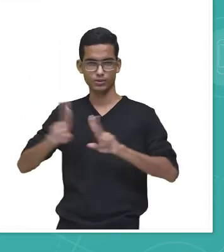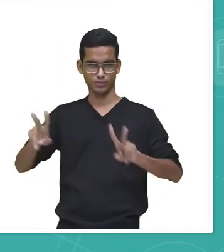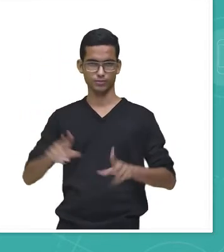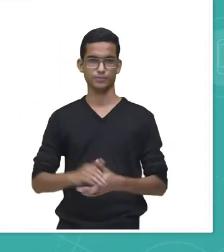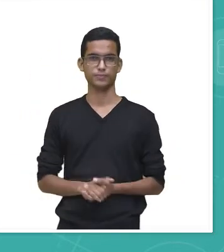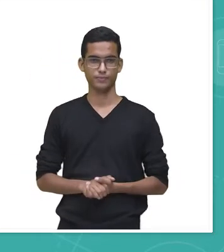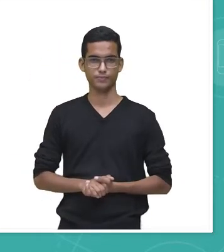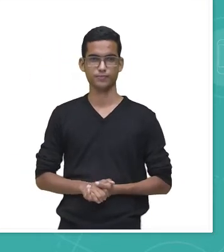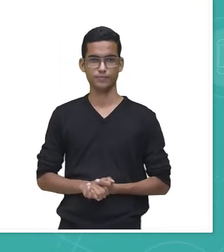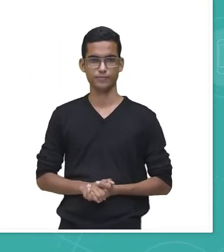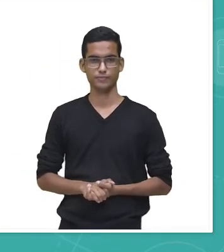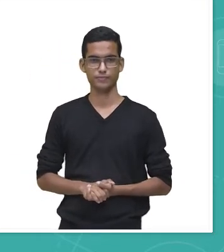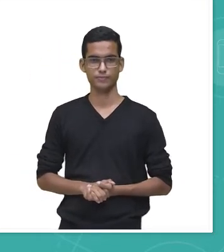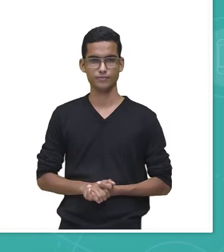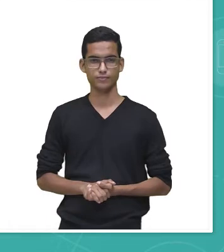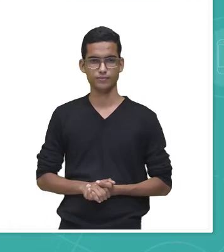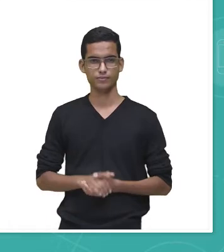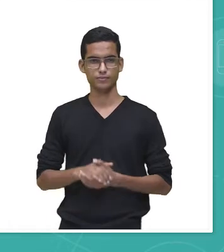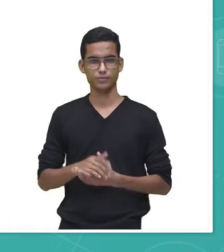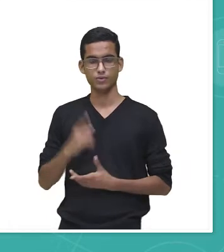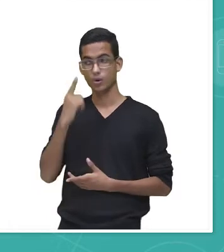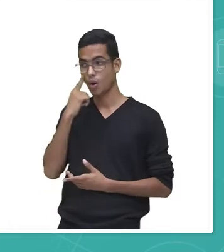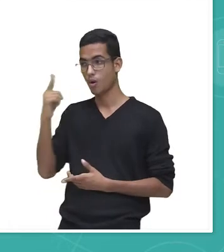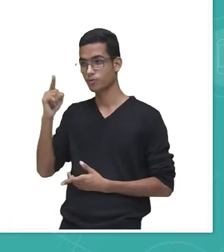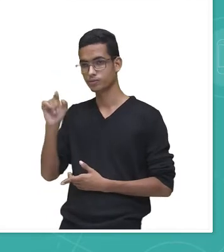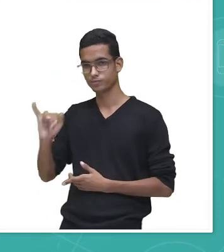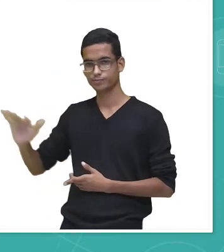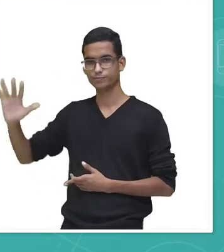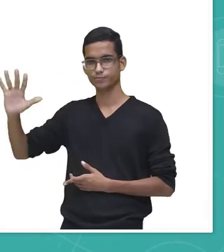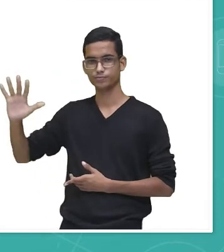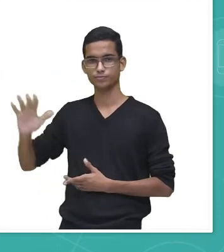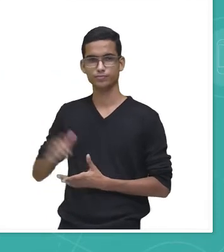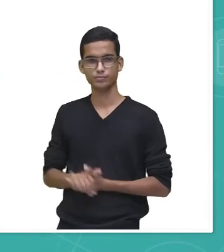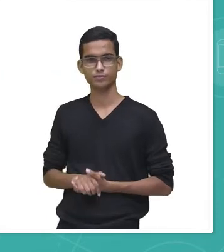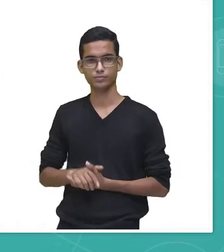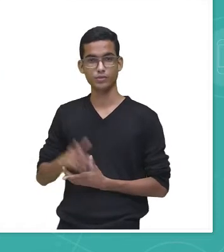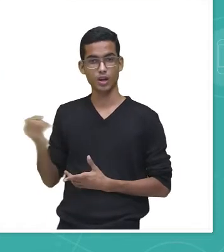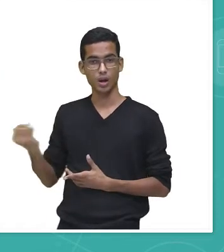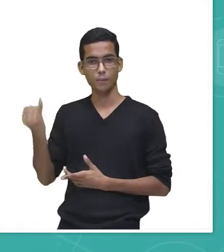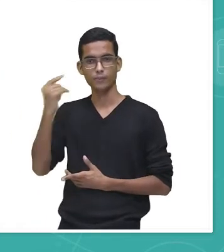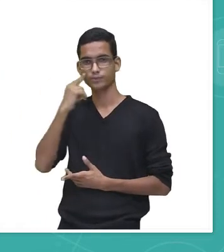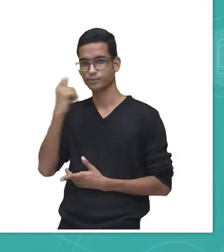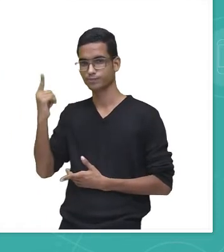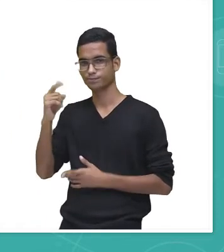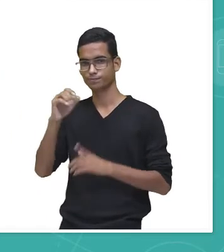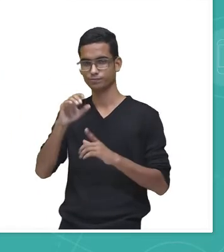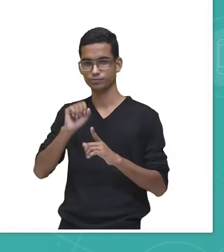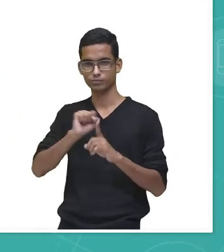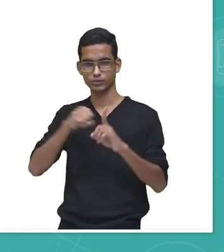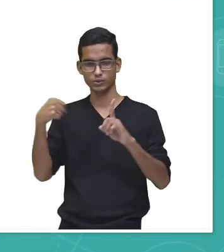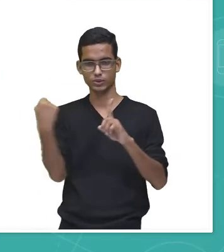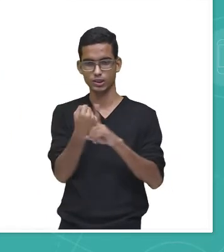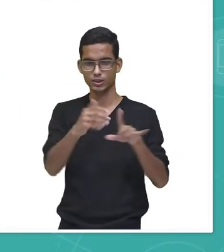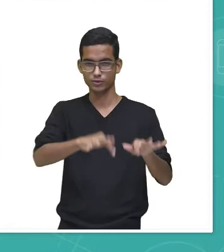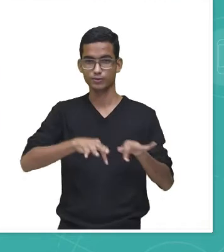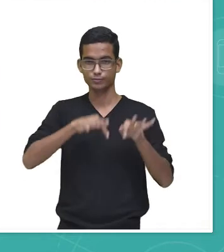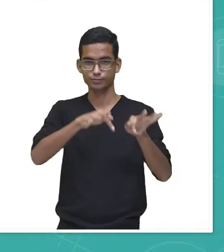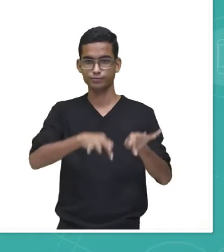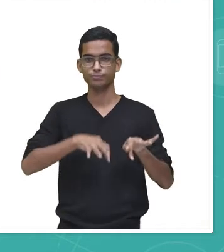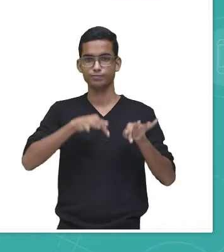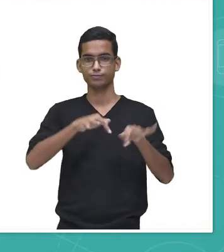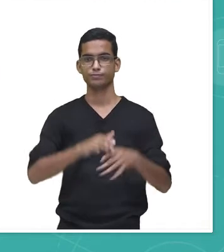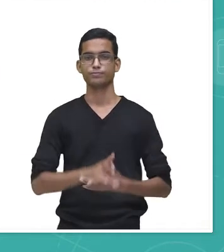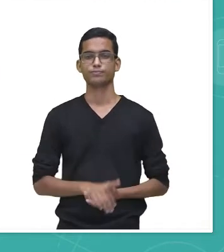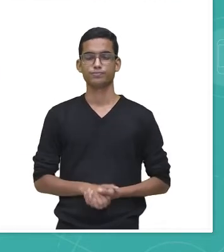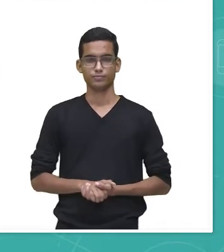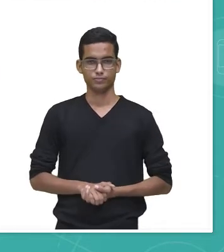retratação ela vai ser importante, não apenas para a sociedade, mas também para a economia feudal, certo? Vamos lá? Uma outra